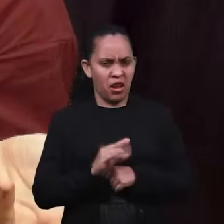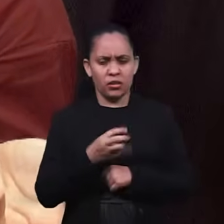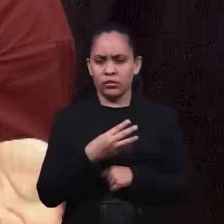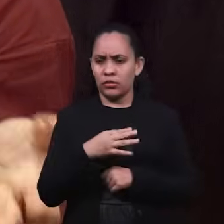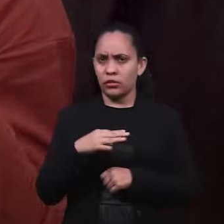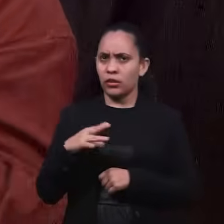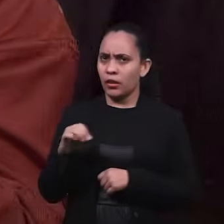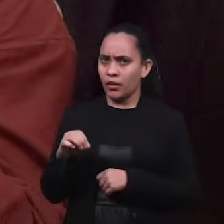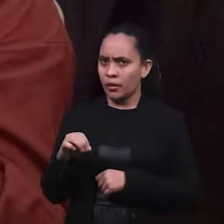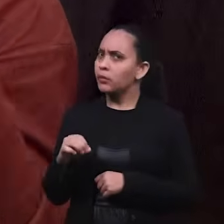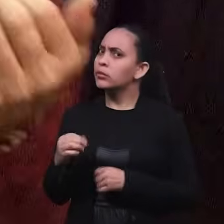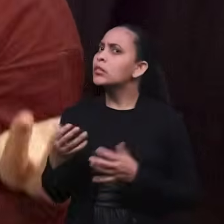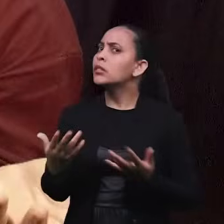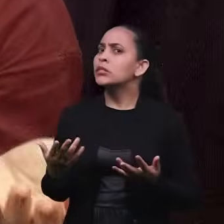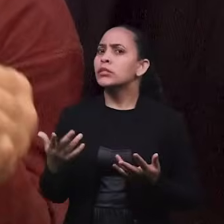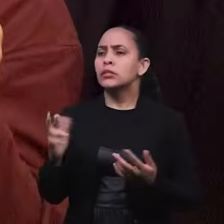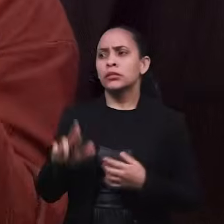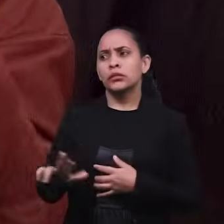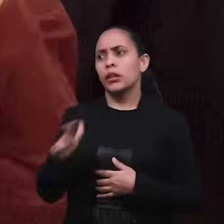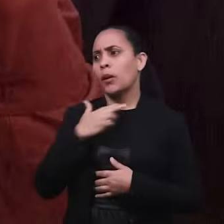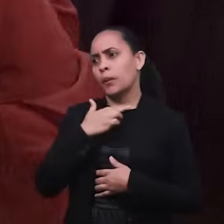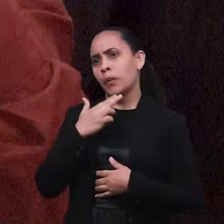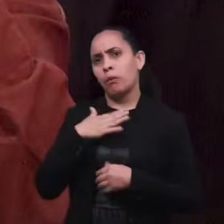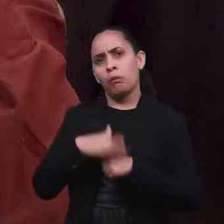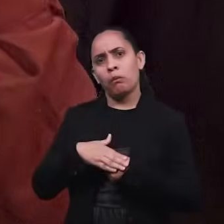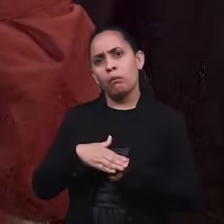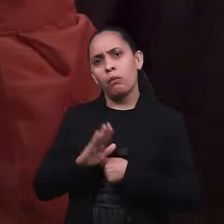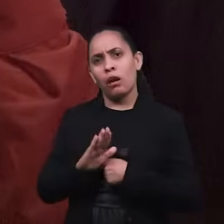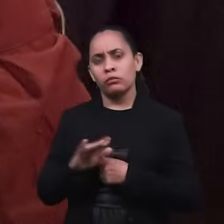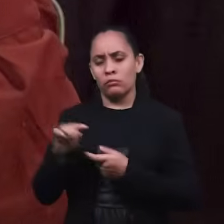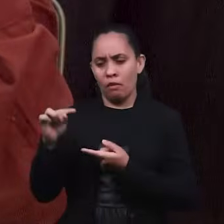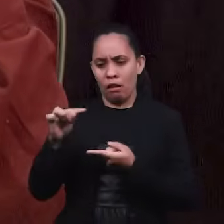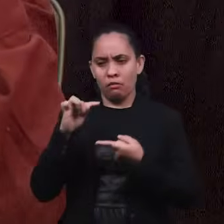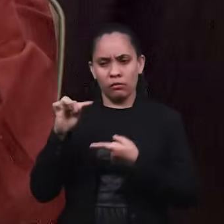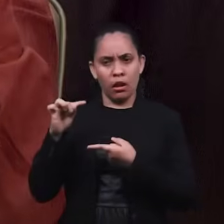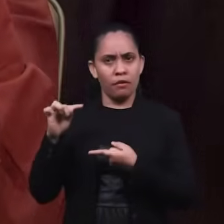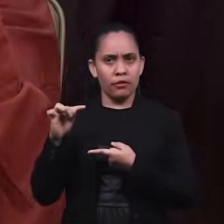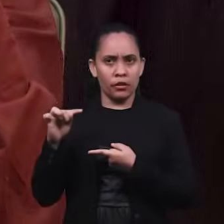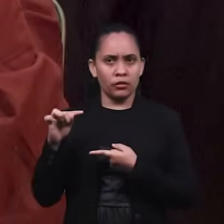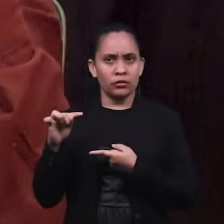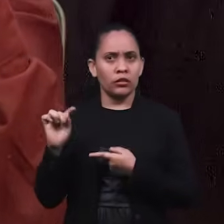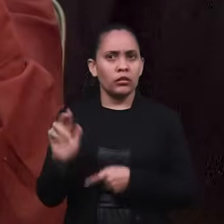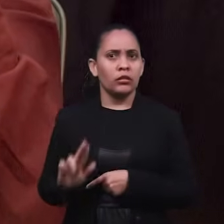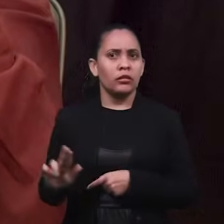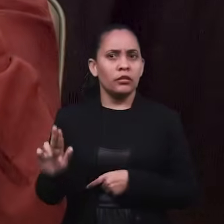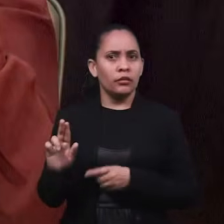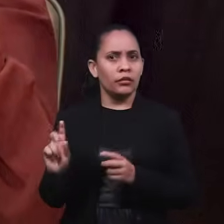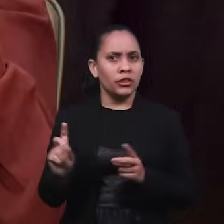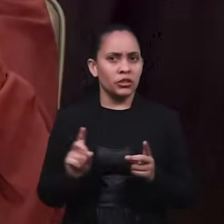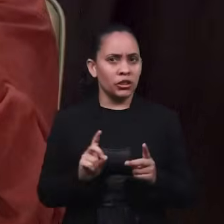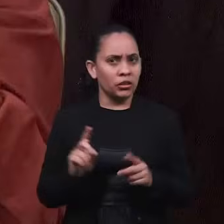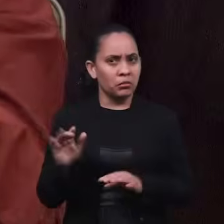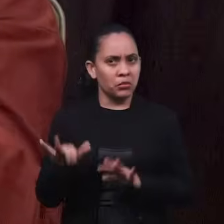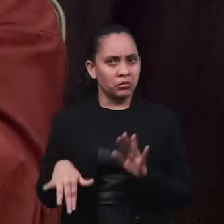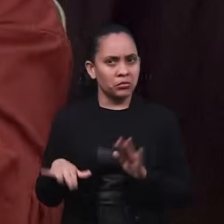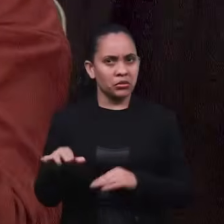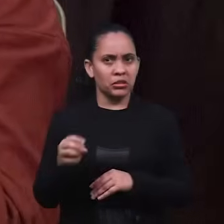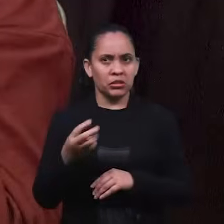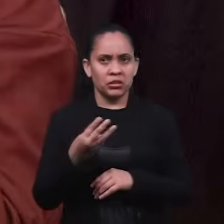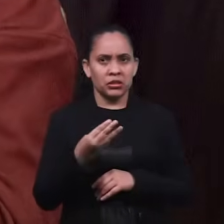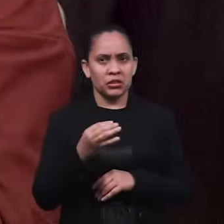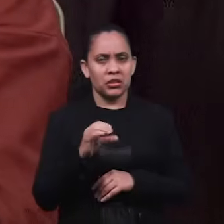300 ml, não é indicado. No máximo, as garrafinhas que normalmente, né? Eu acho que ali deve